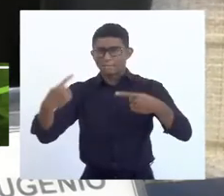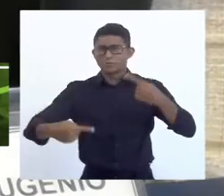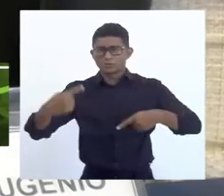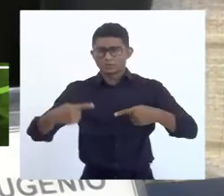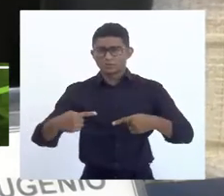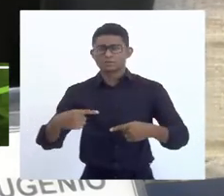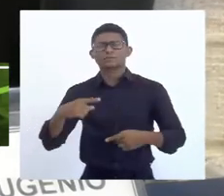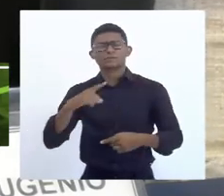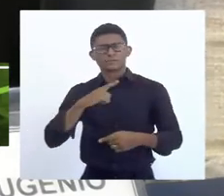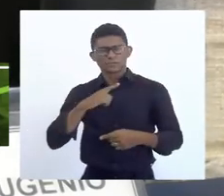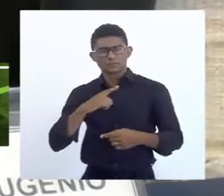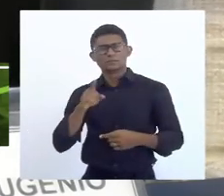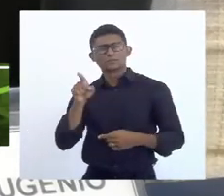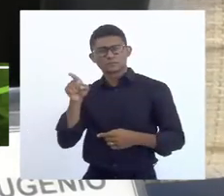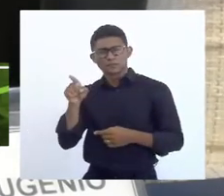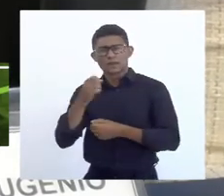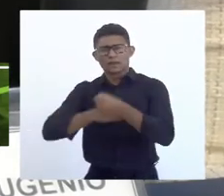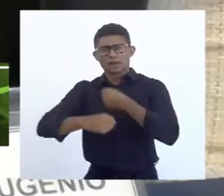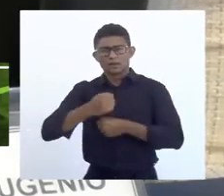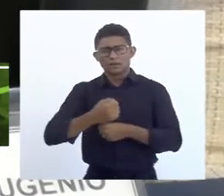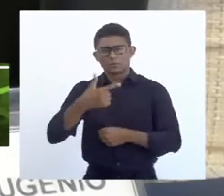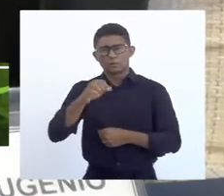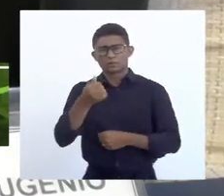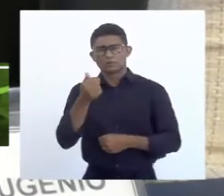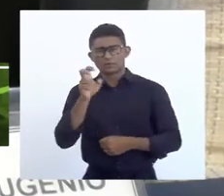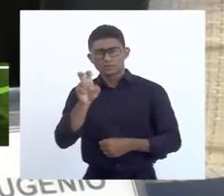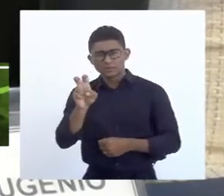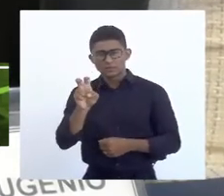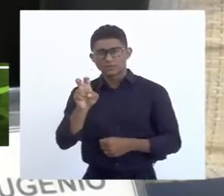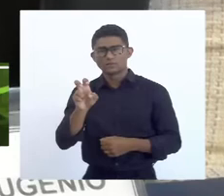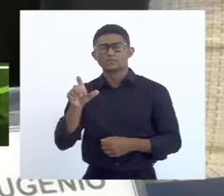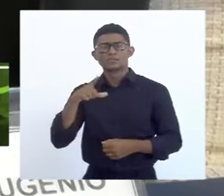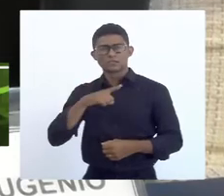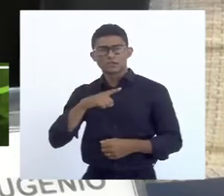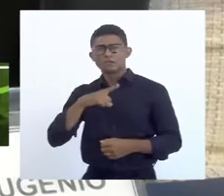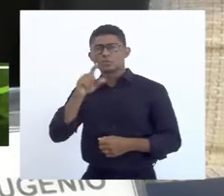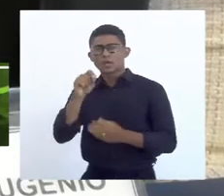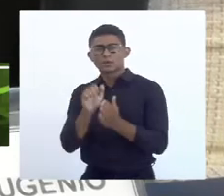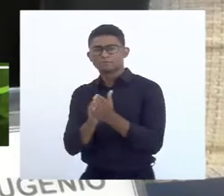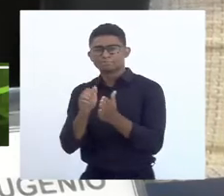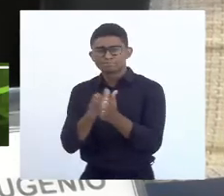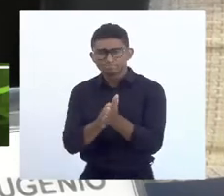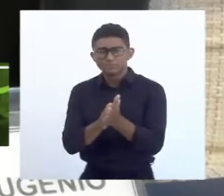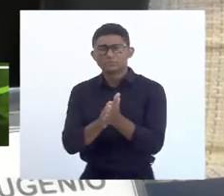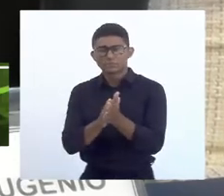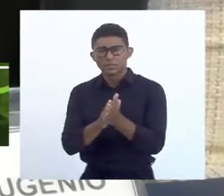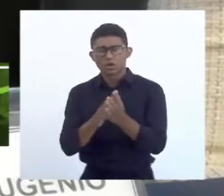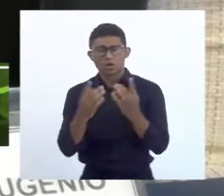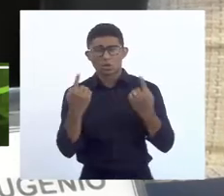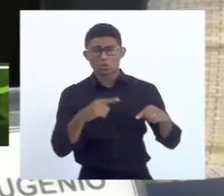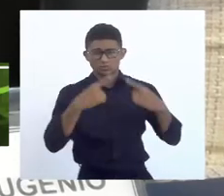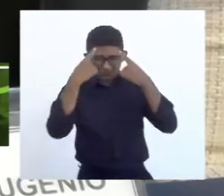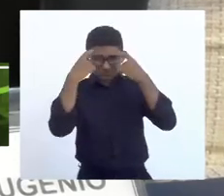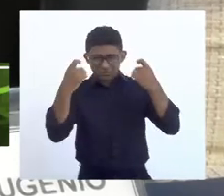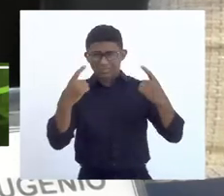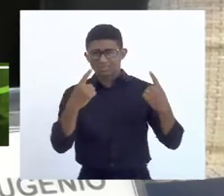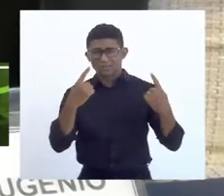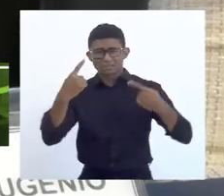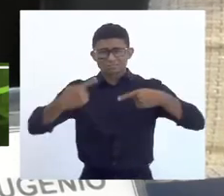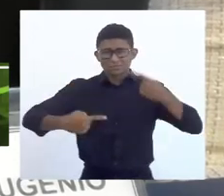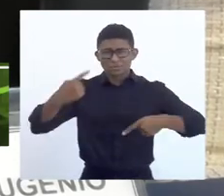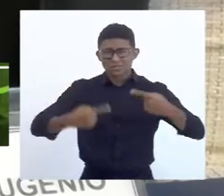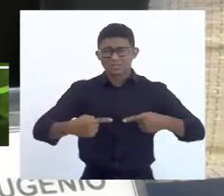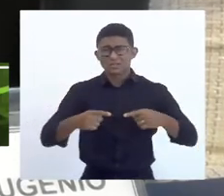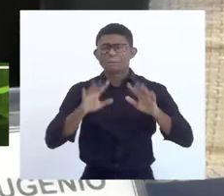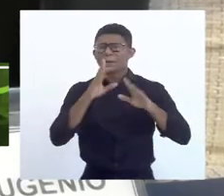violência política em 2015. E, ainda assim, esse tema era um tema invisível dentro